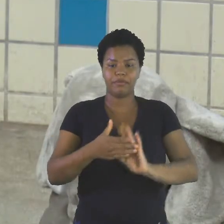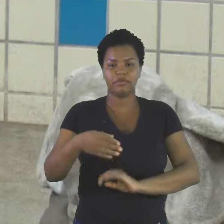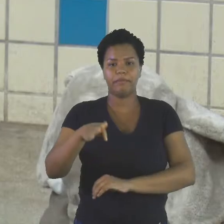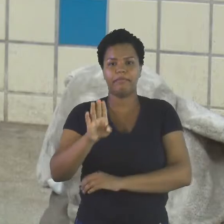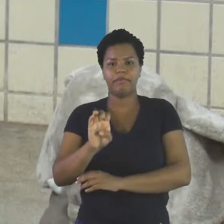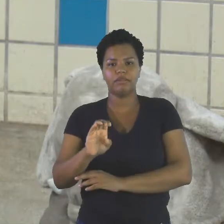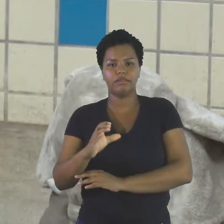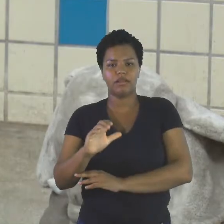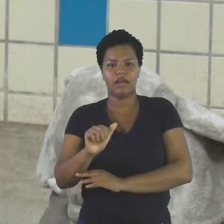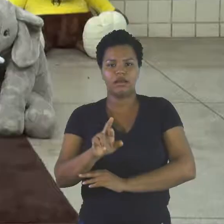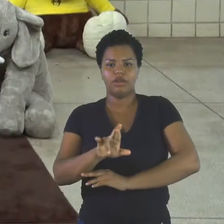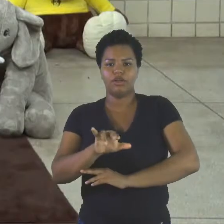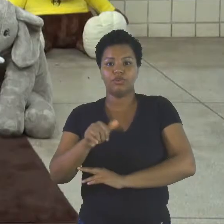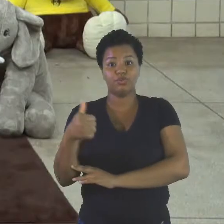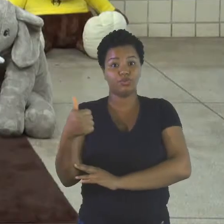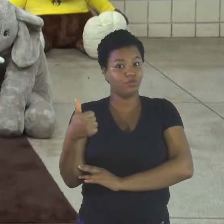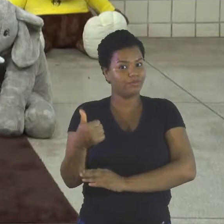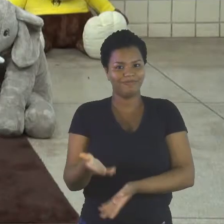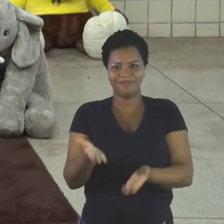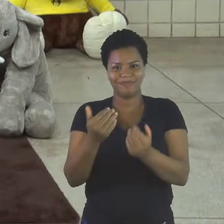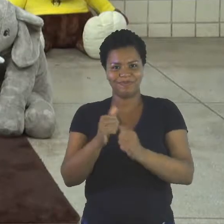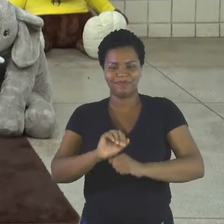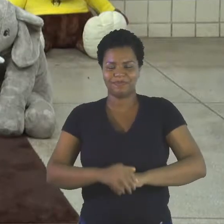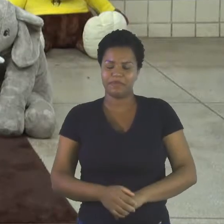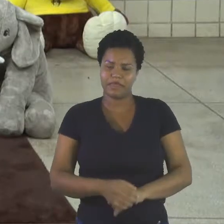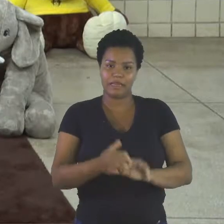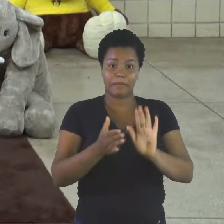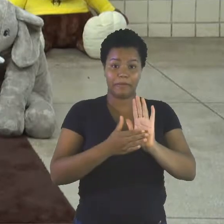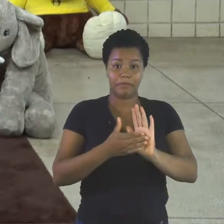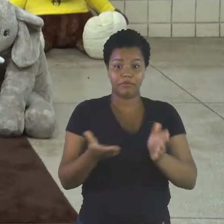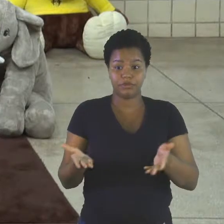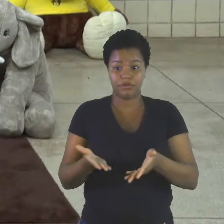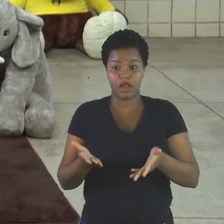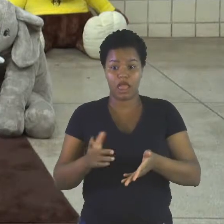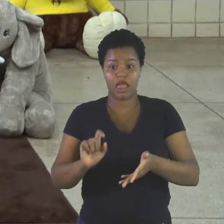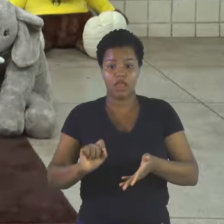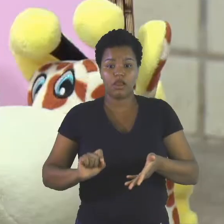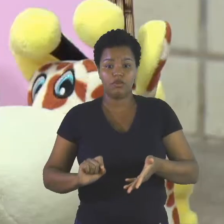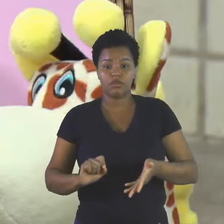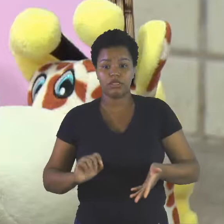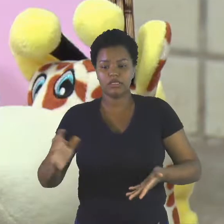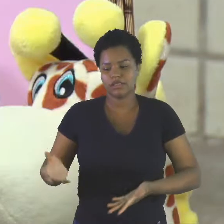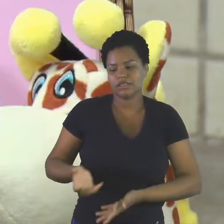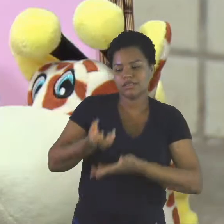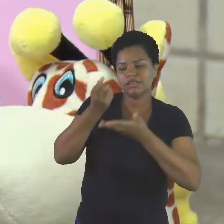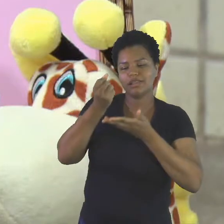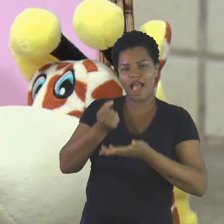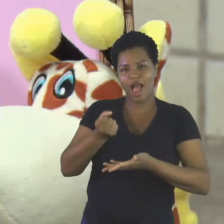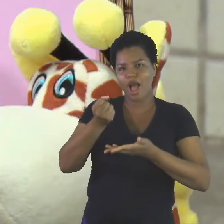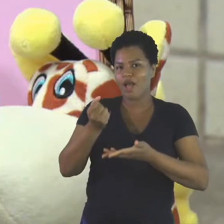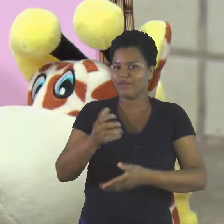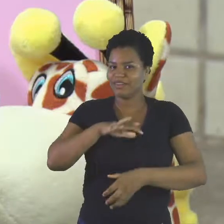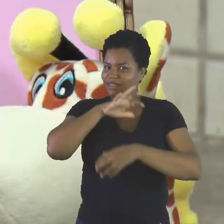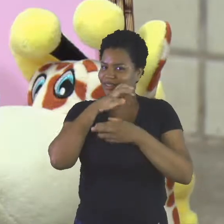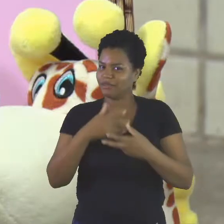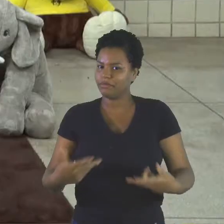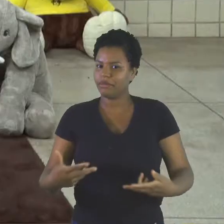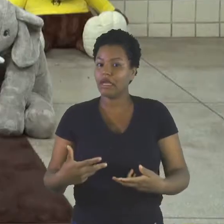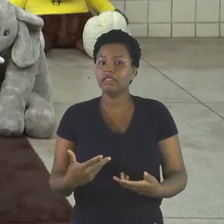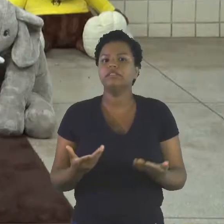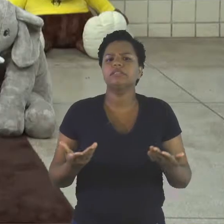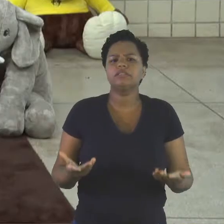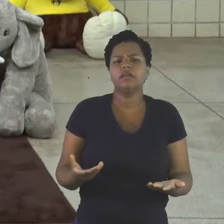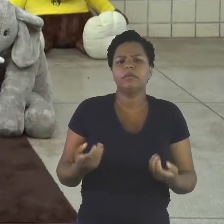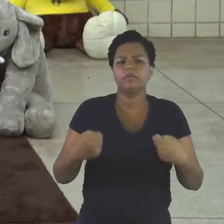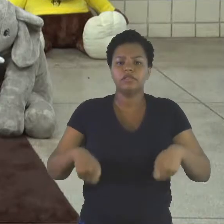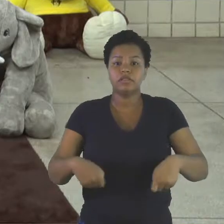vamos lá a nossa proposta de hoje é resgate de animais O que é que nós vamos precisar para realizar